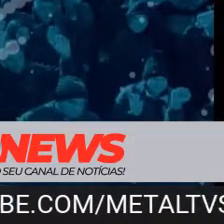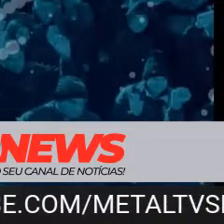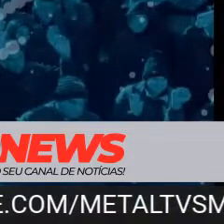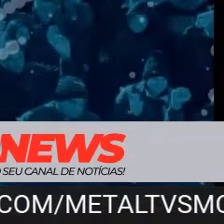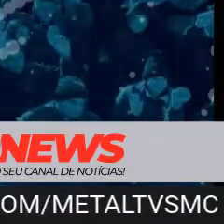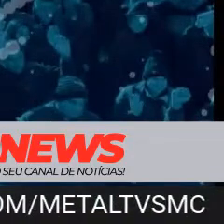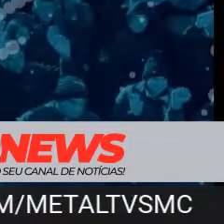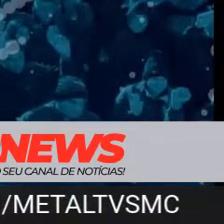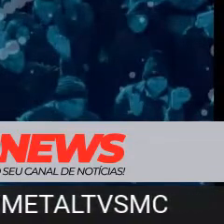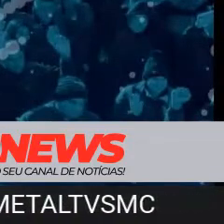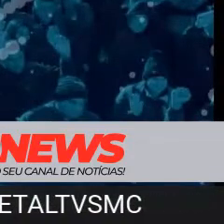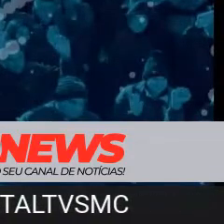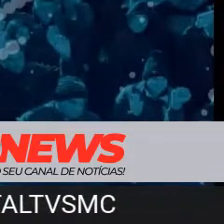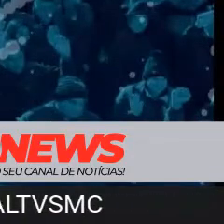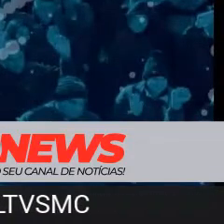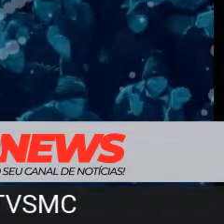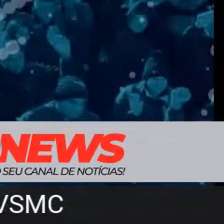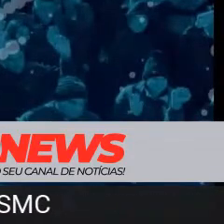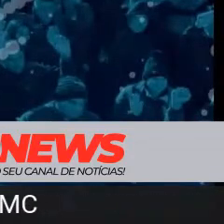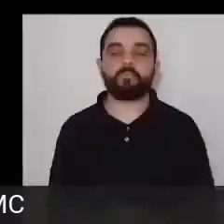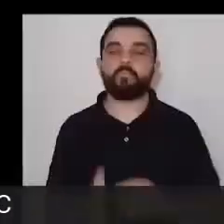mais informações da classe